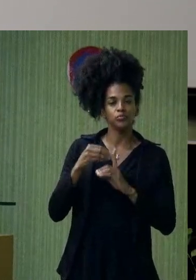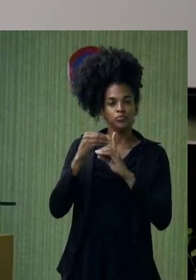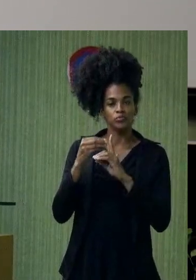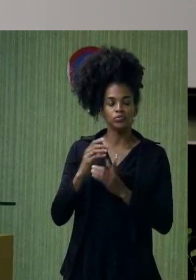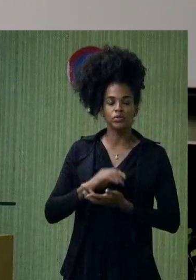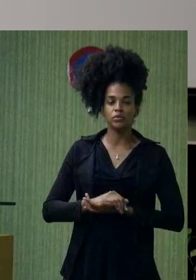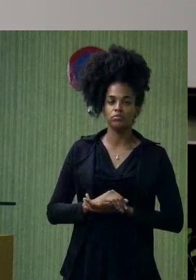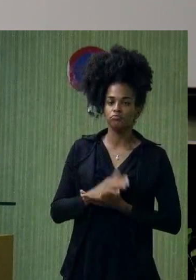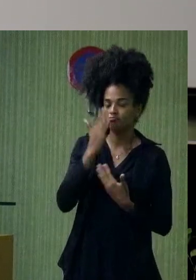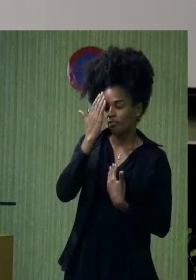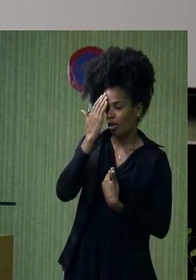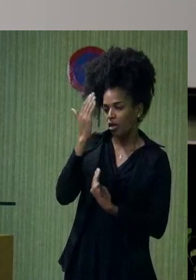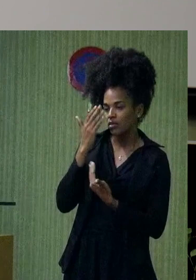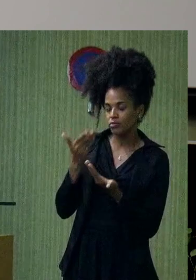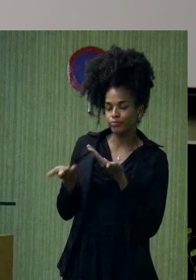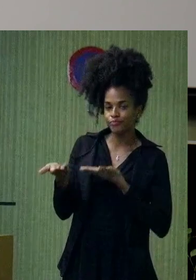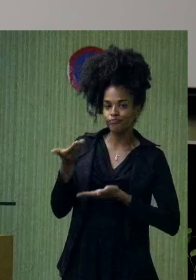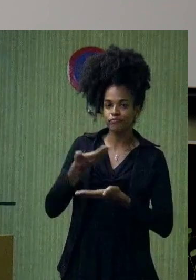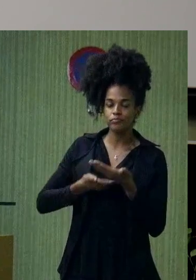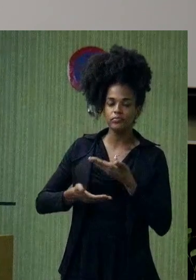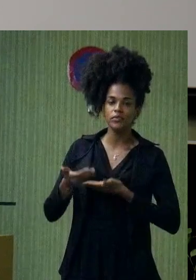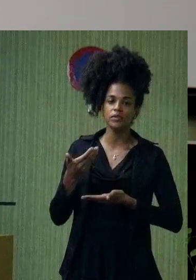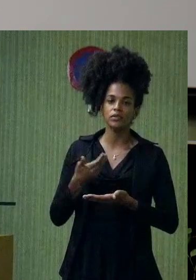ag a sua